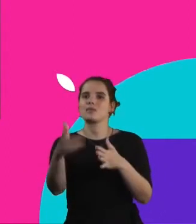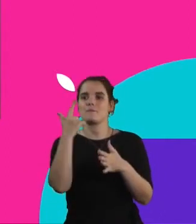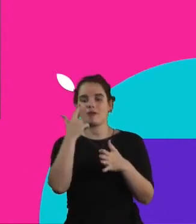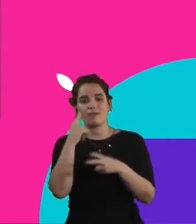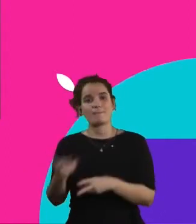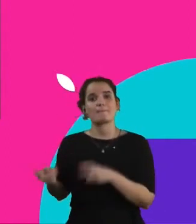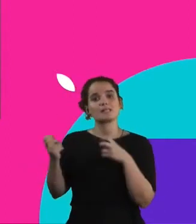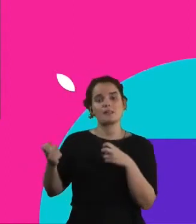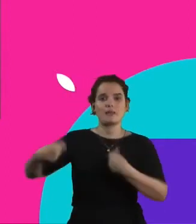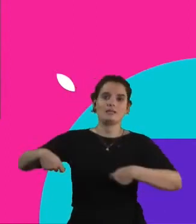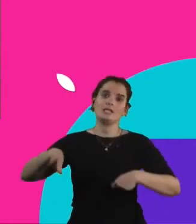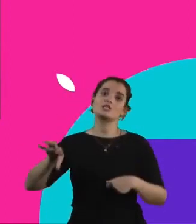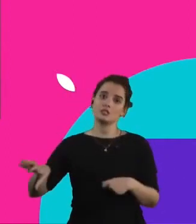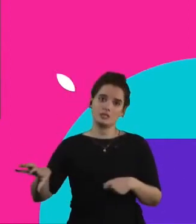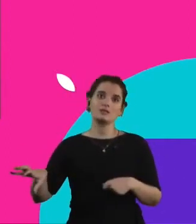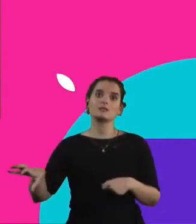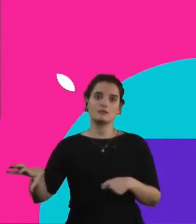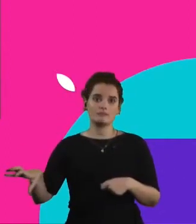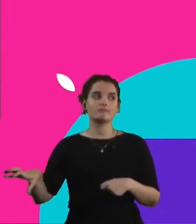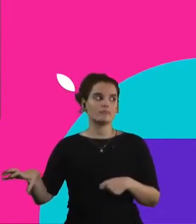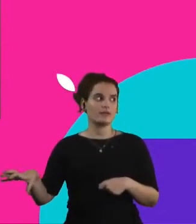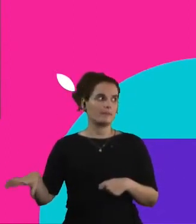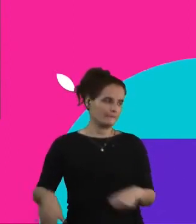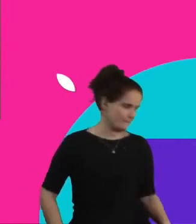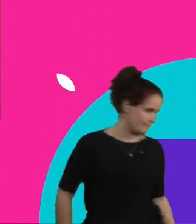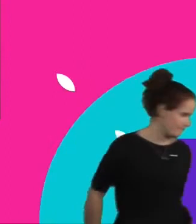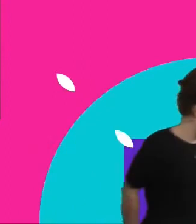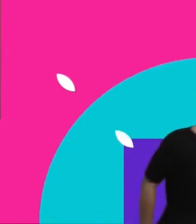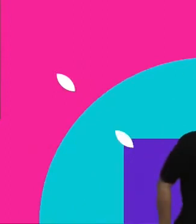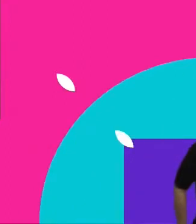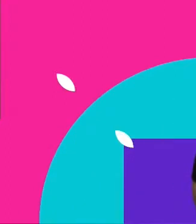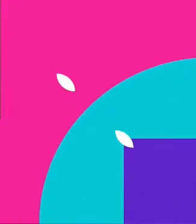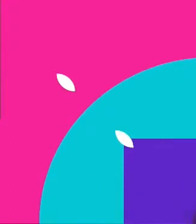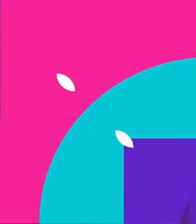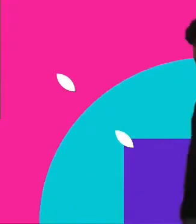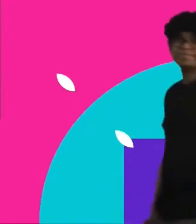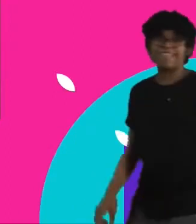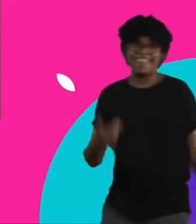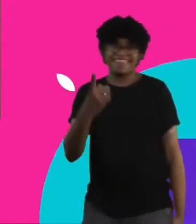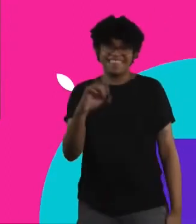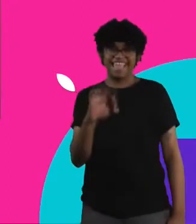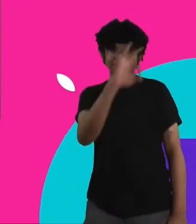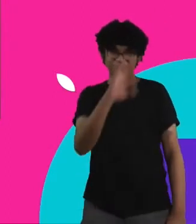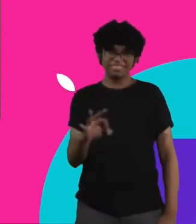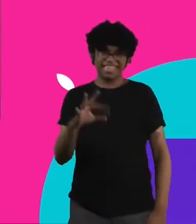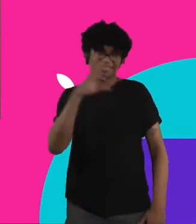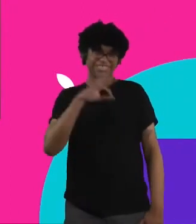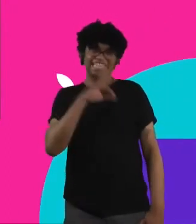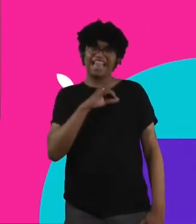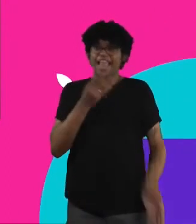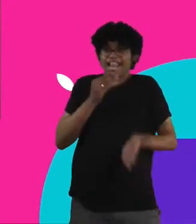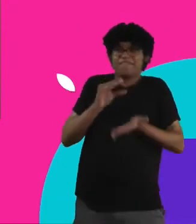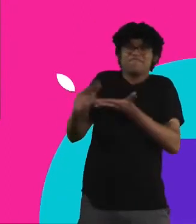partirem desse princípio, né, de que você precisa, separar 10% da sua renda para